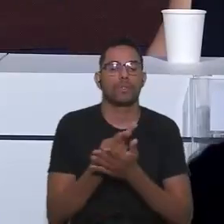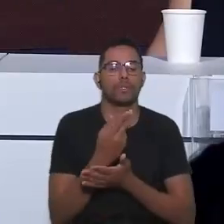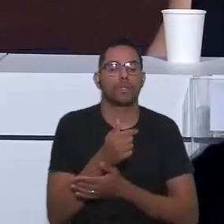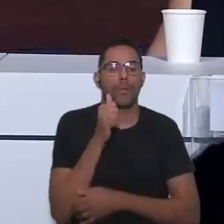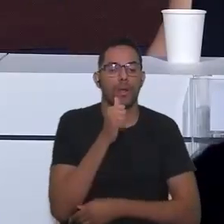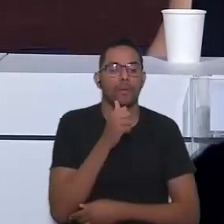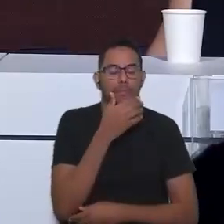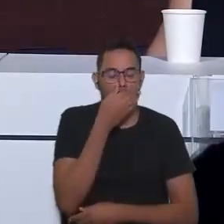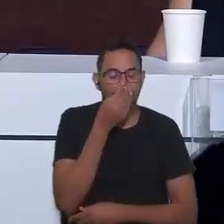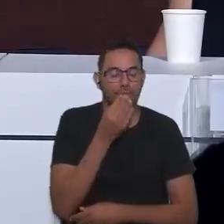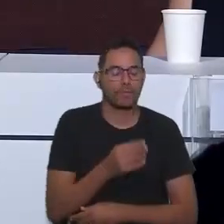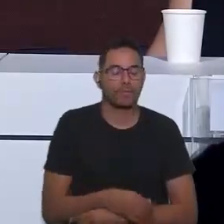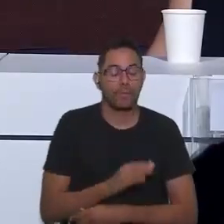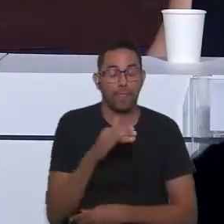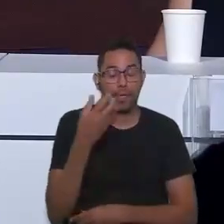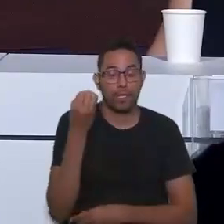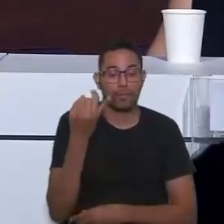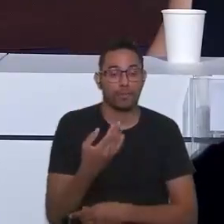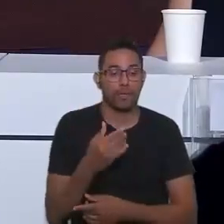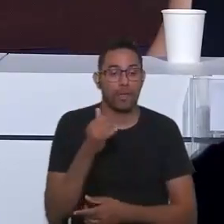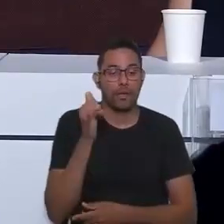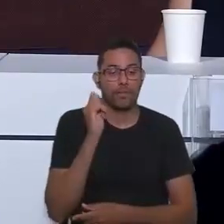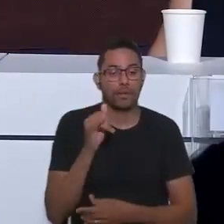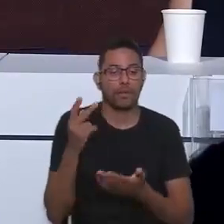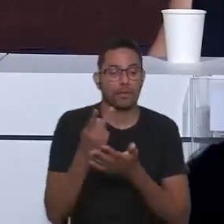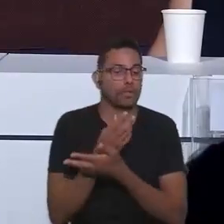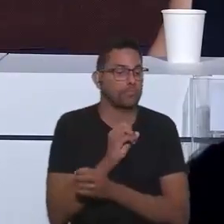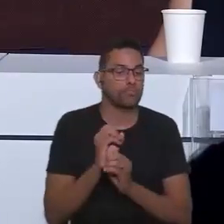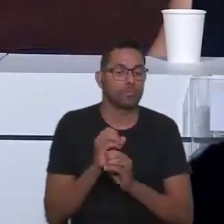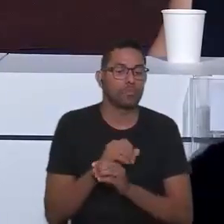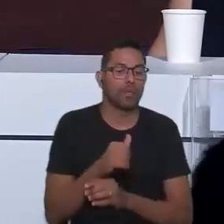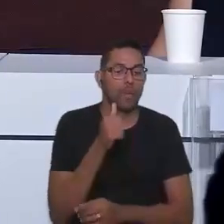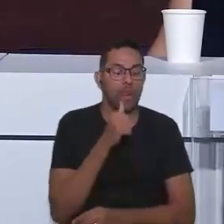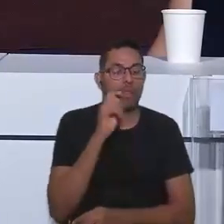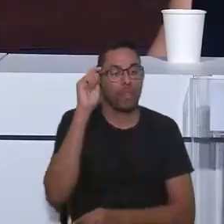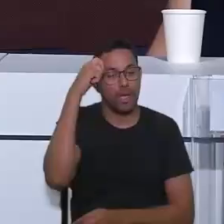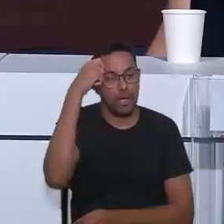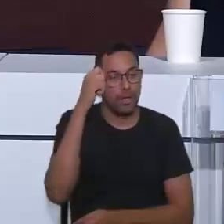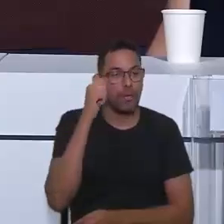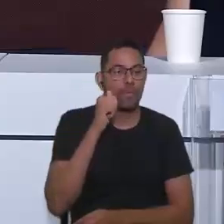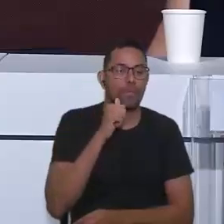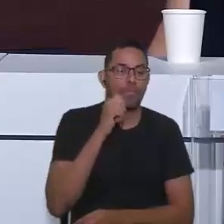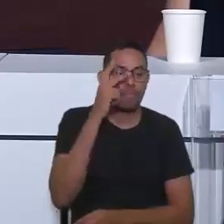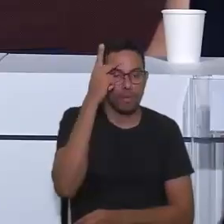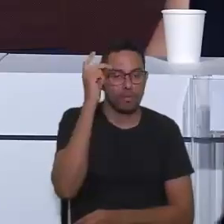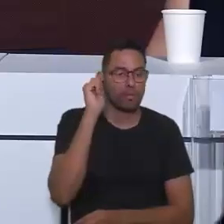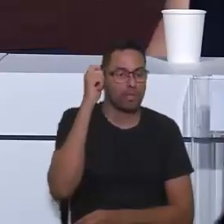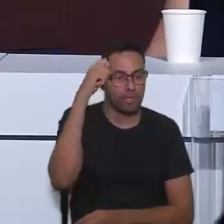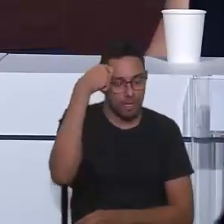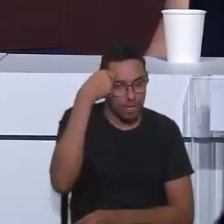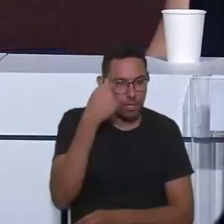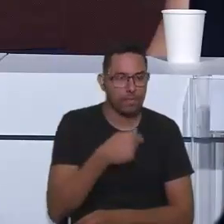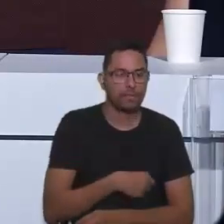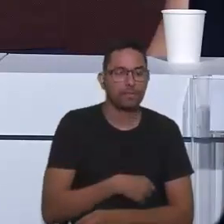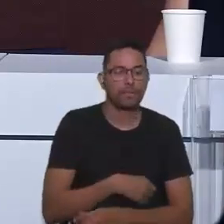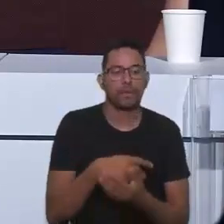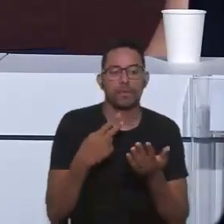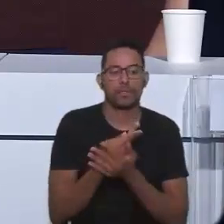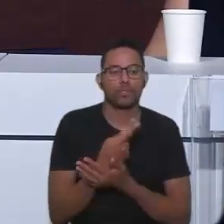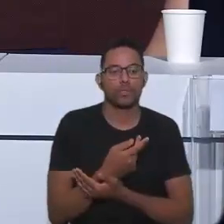com a mulher. E quando eu digo que não acontece com a mulher, não acontece com a mulher negra, não acontece com as pessoas negras, não acontece